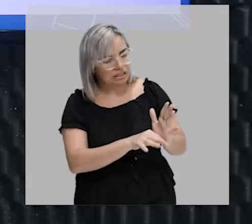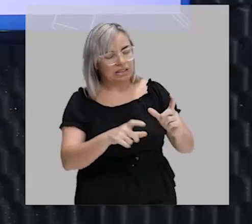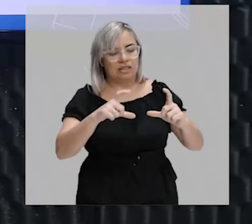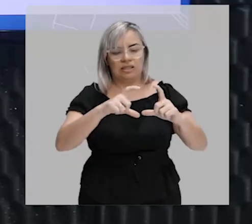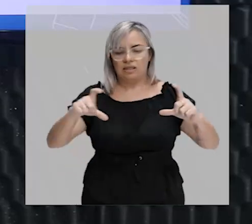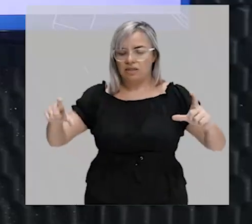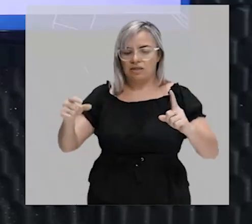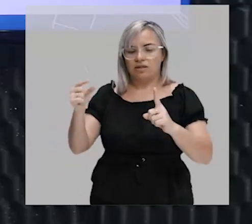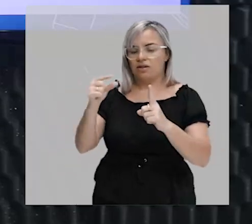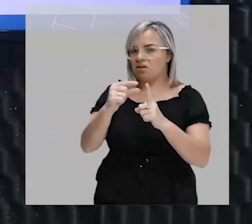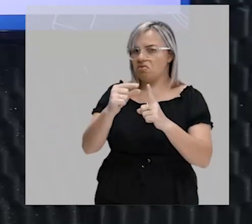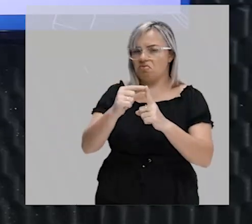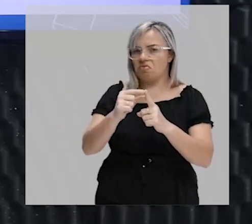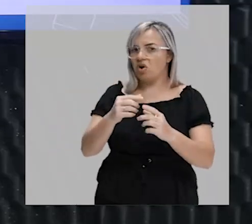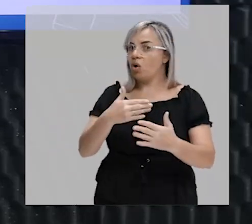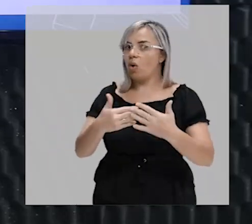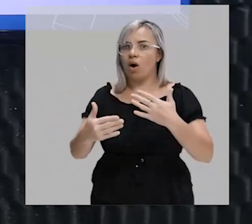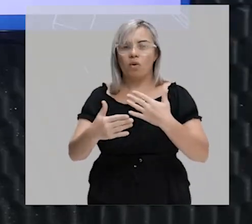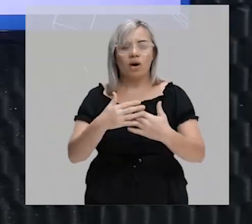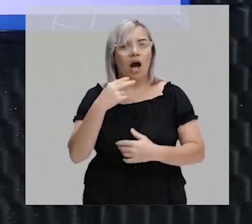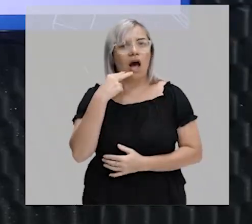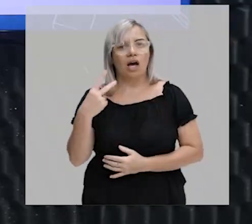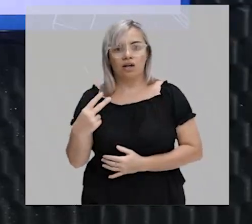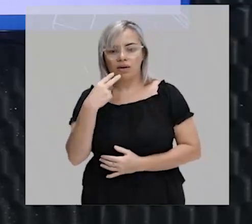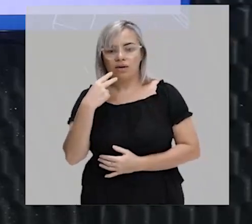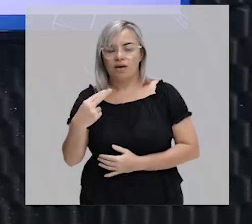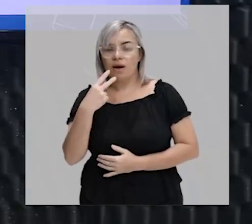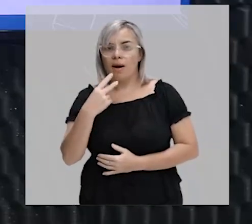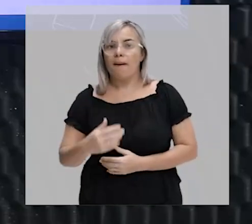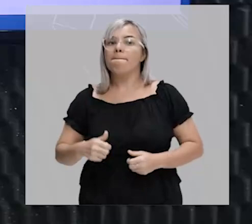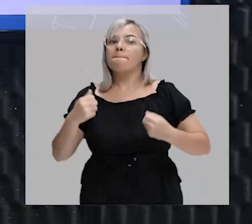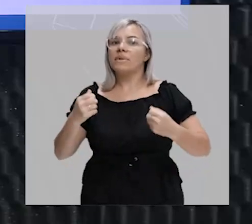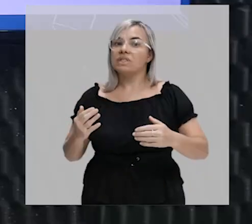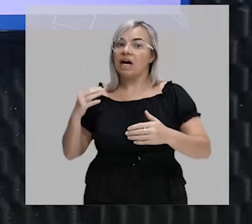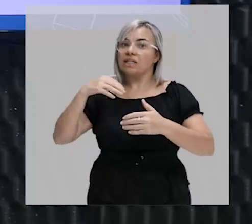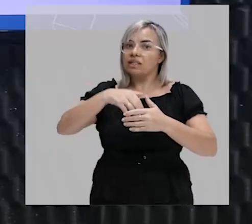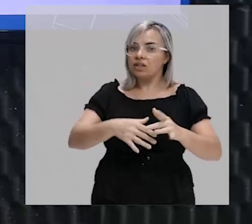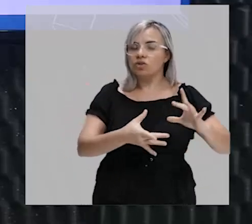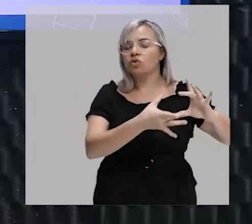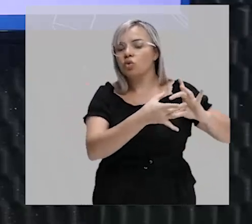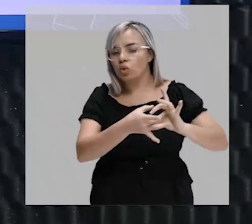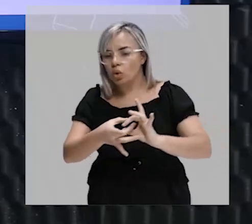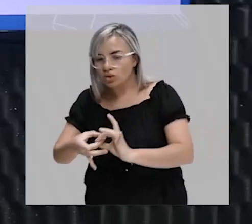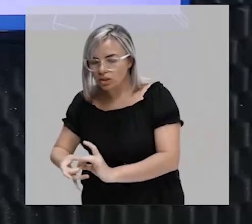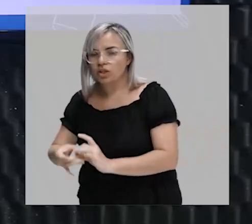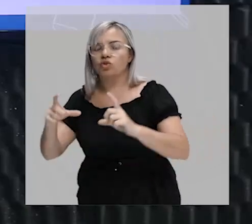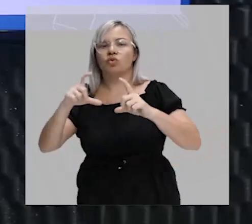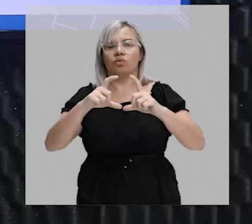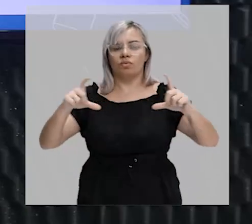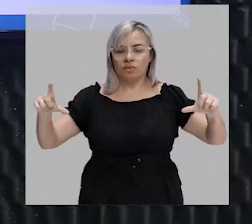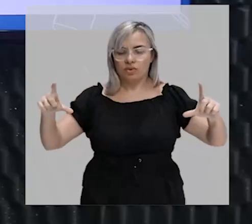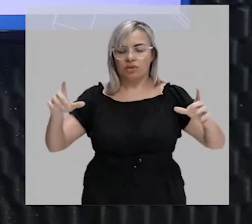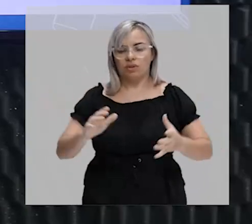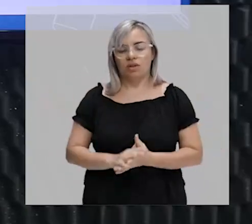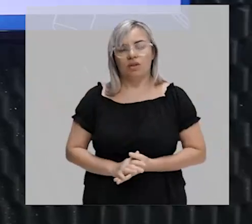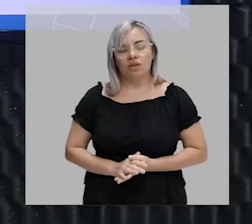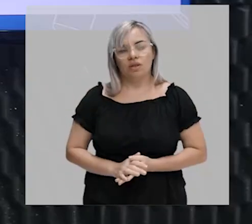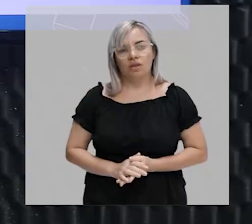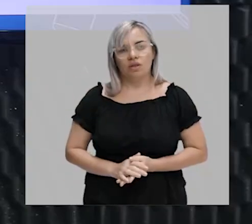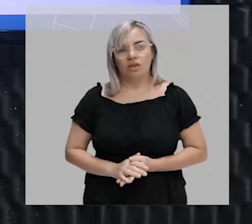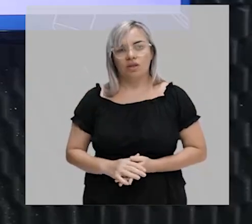em qualquer idioma precisam estar dentro de um contexto. E nós, na língua portuguesa, não íamos colocar